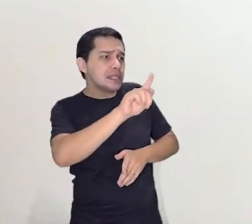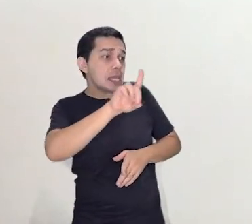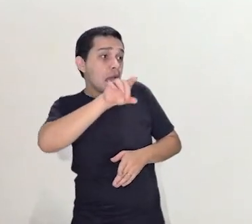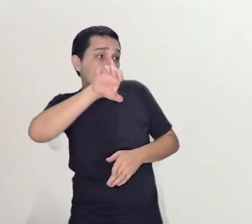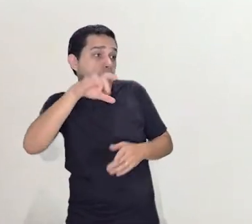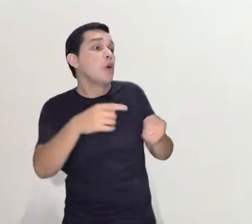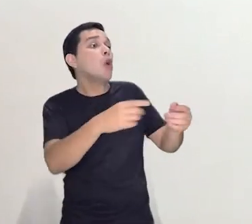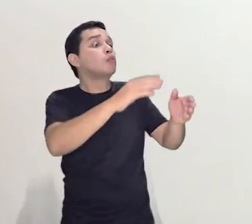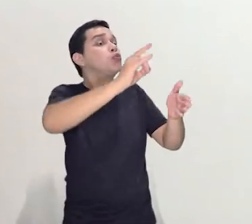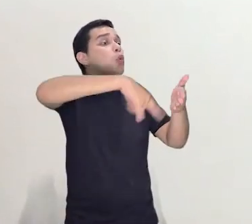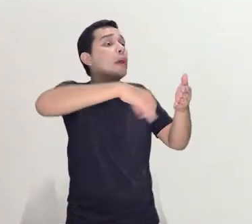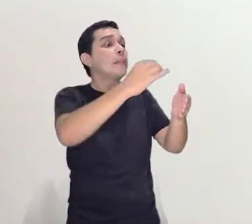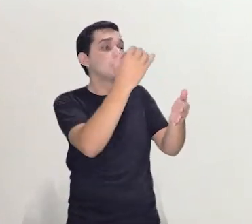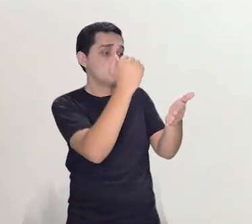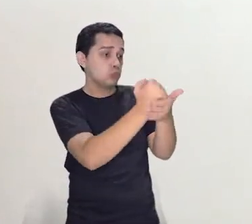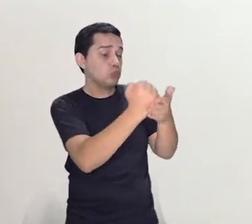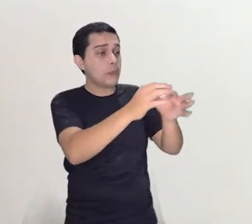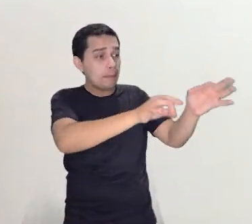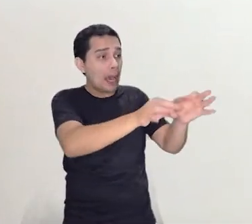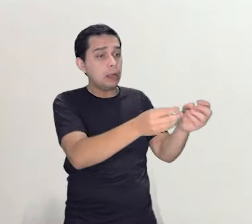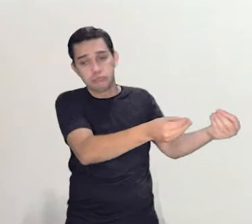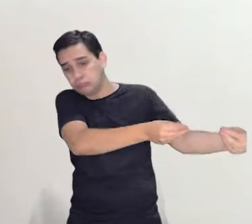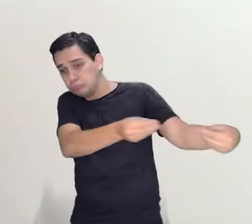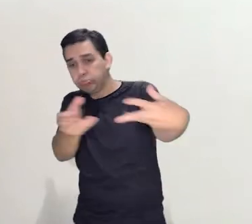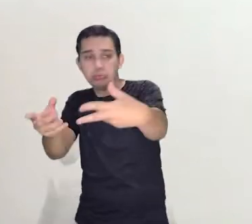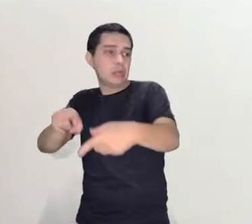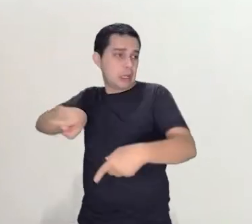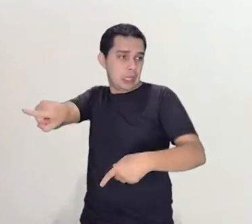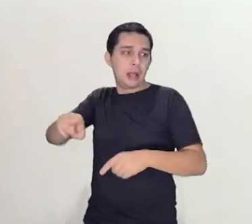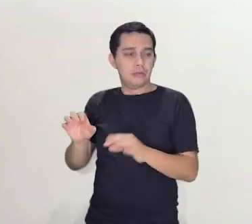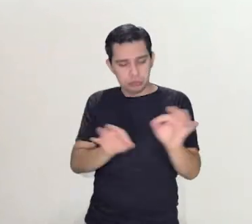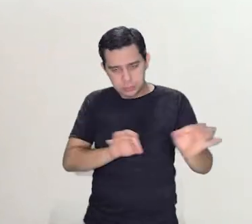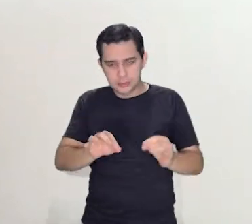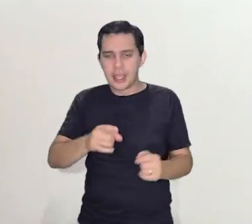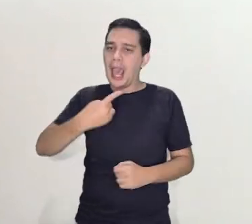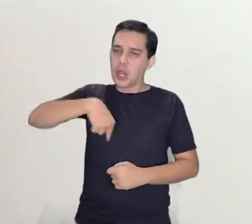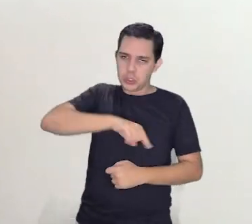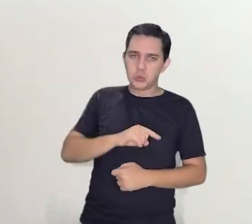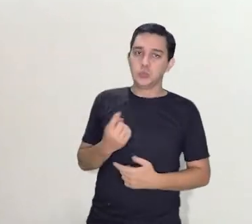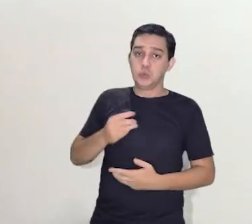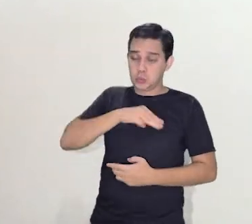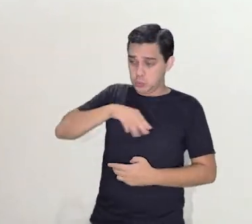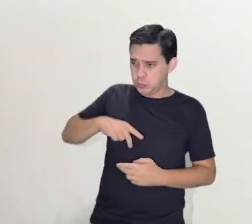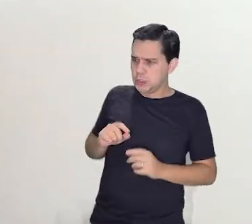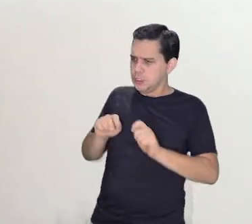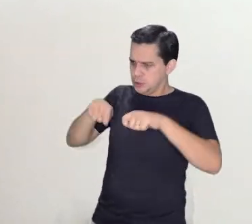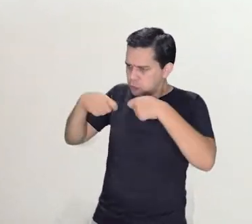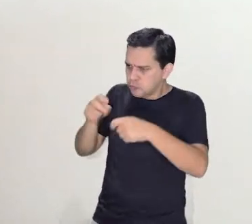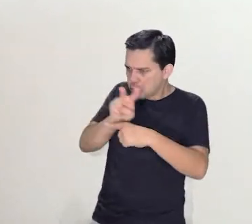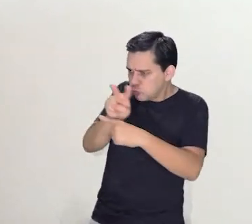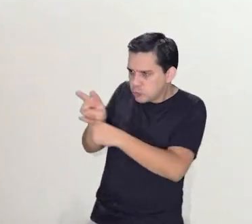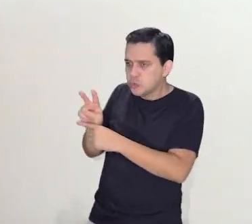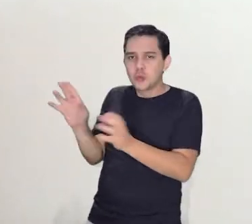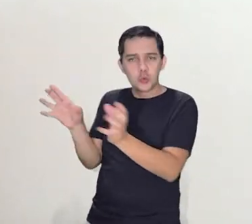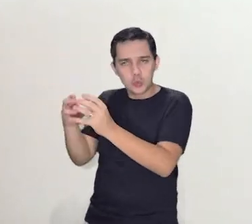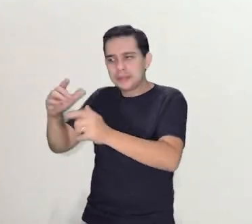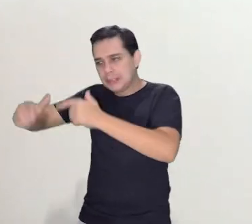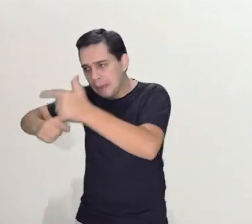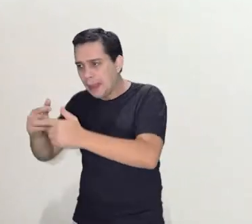é um desdobramento, né, do acatamento dessa recomendação de acompanhar a criação desse grupo de trabalho e o